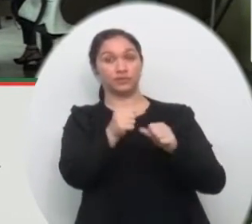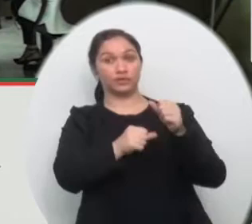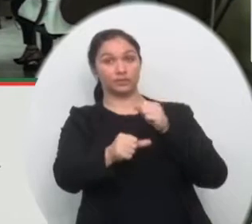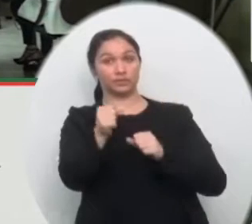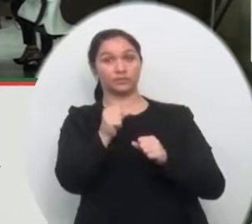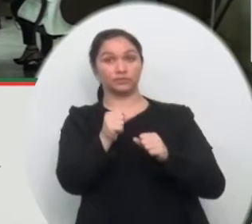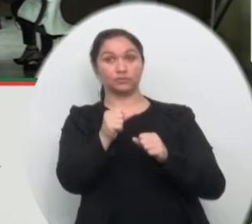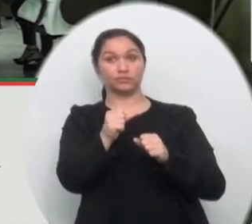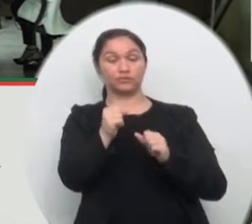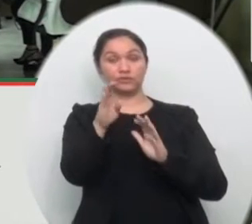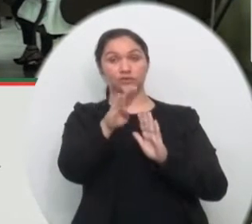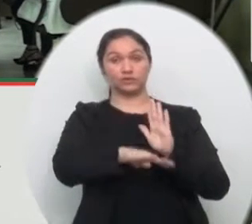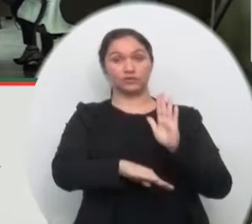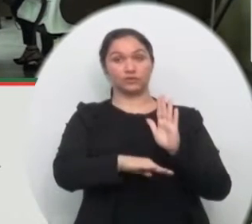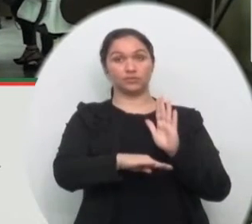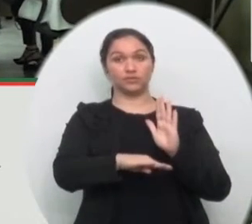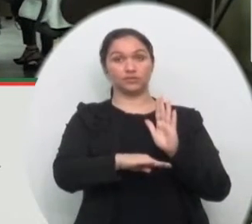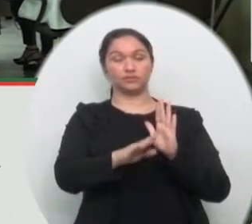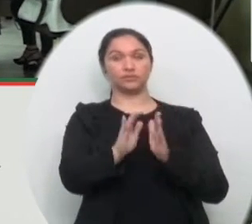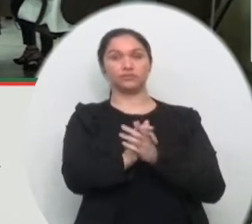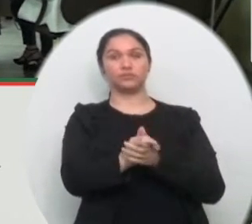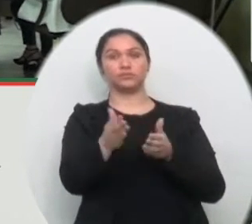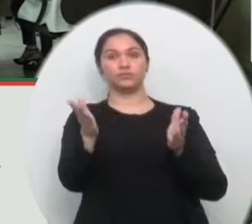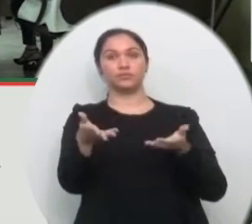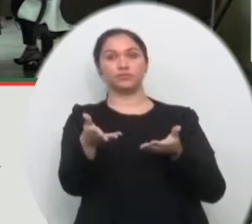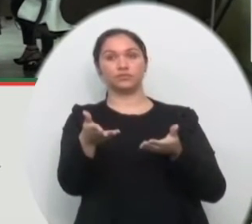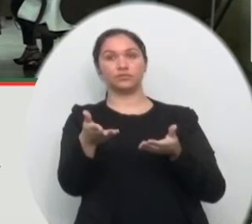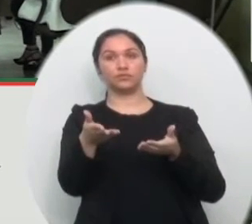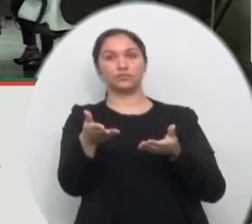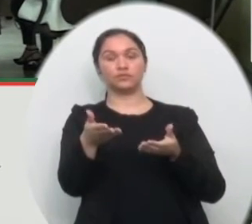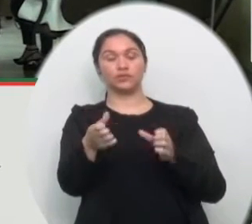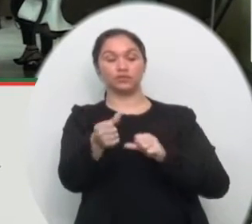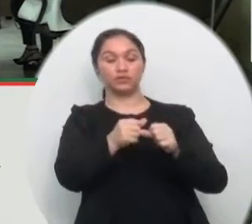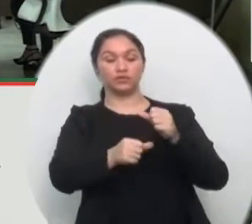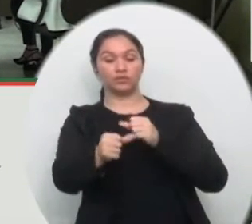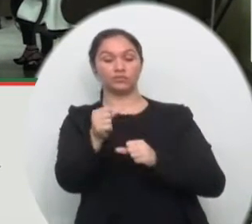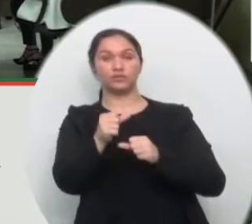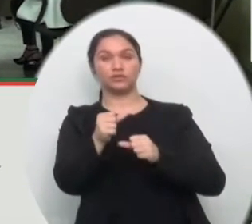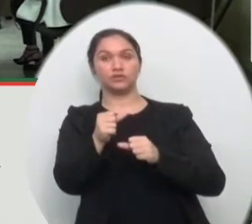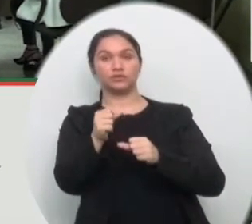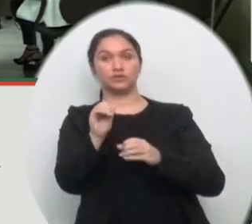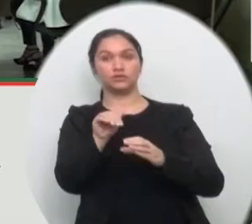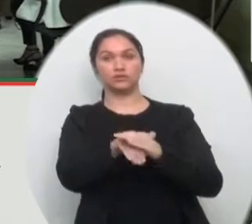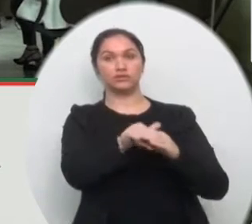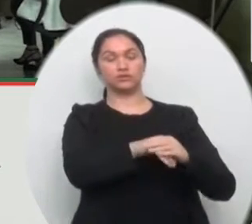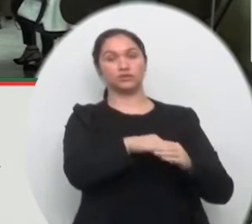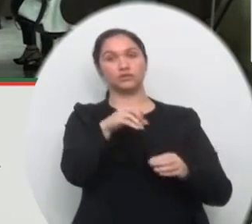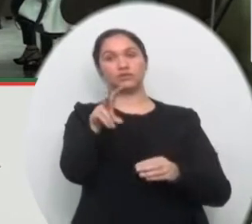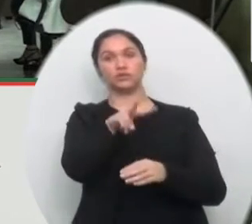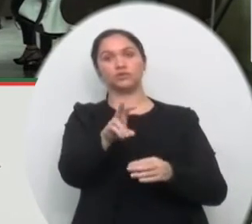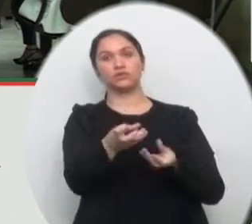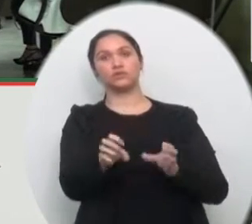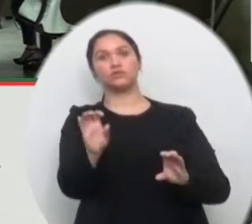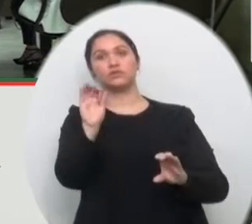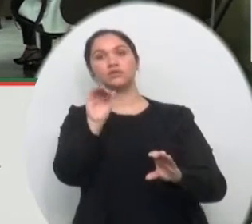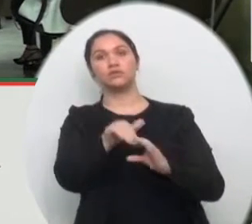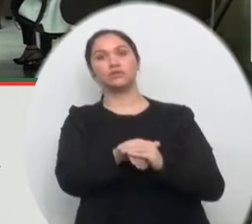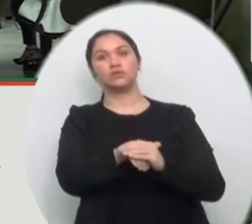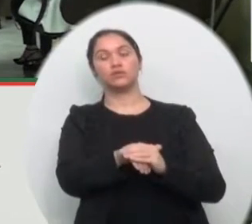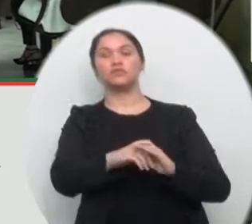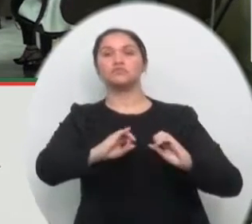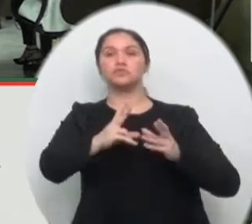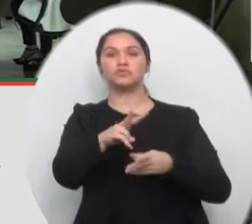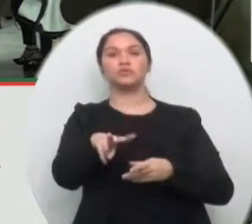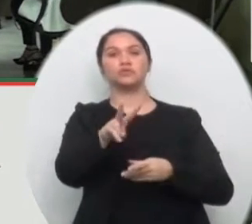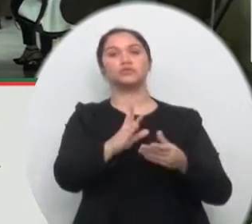moção para depois. Está em votação a inversão da pauta da ordem do dia de hoje. Os contrários se manifestem, aprovado por